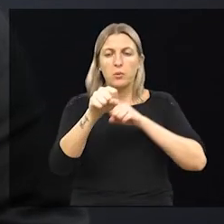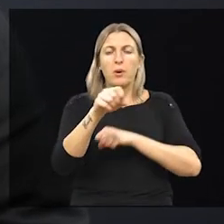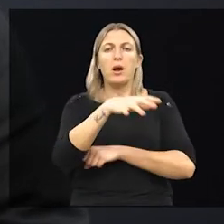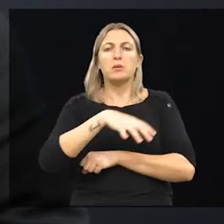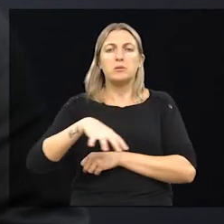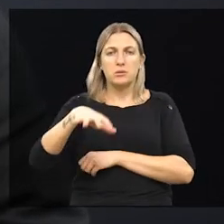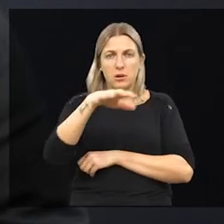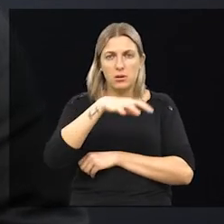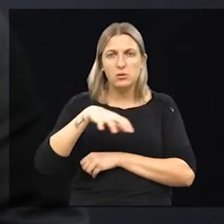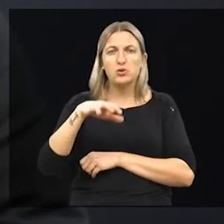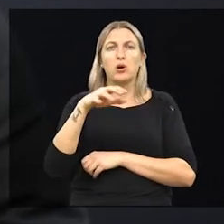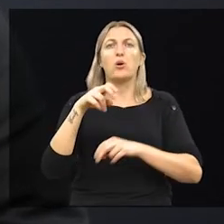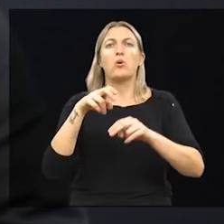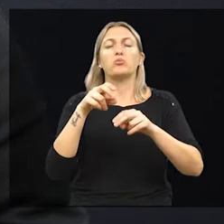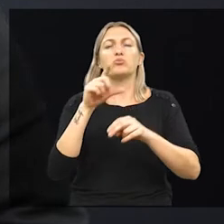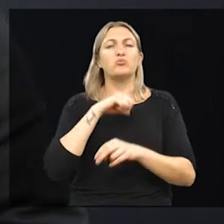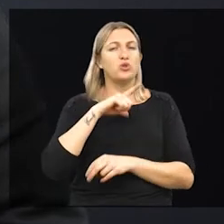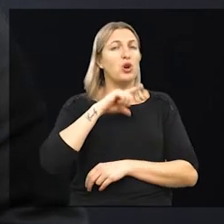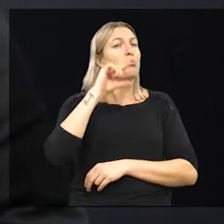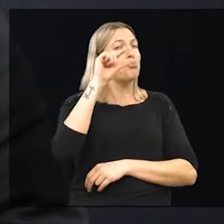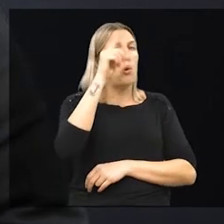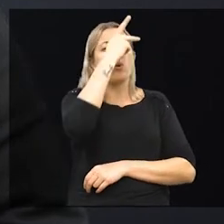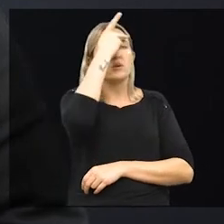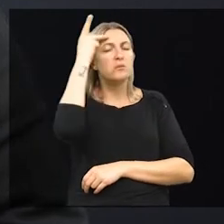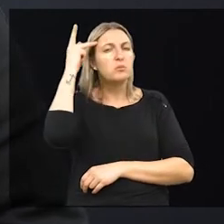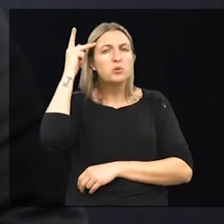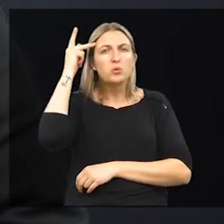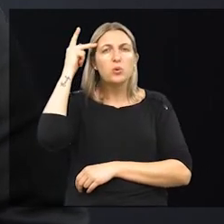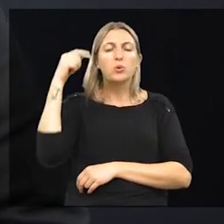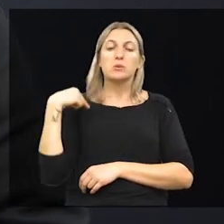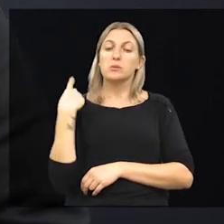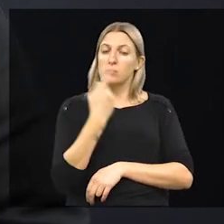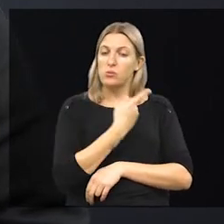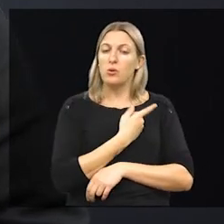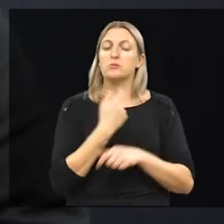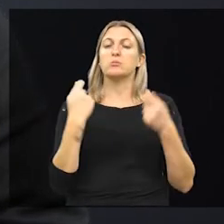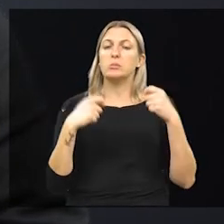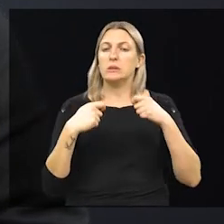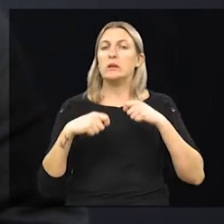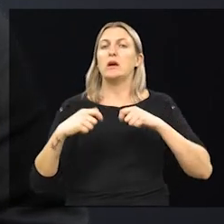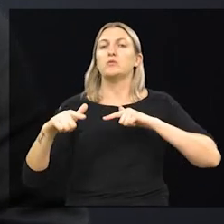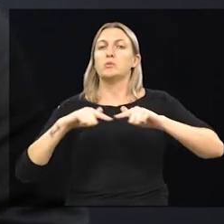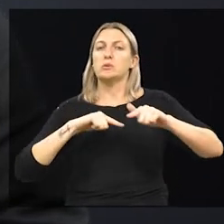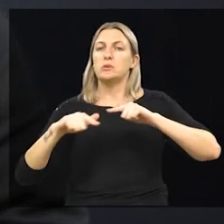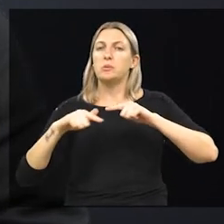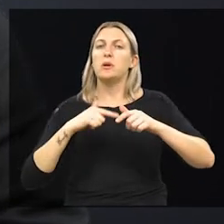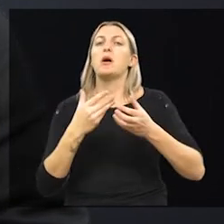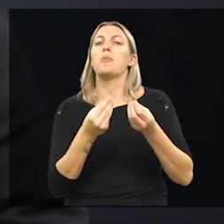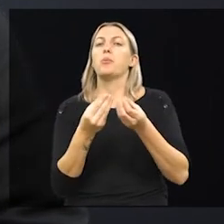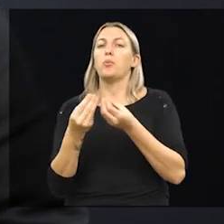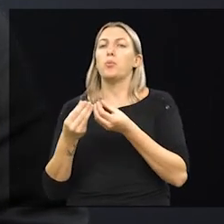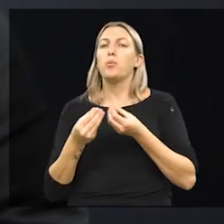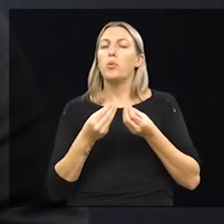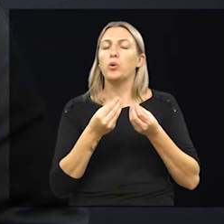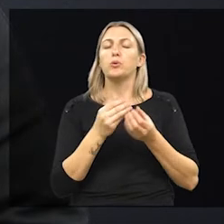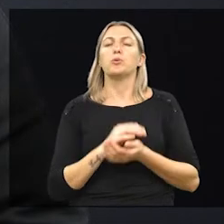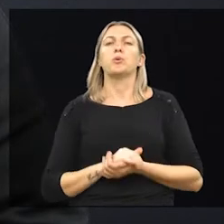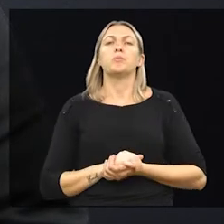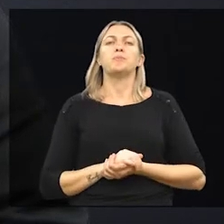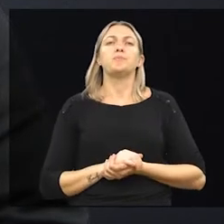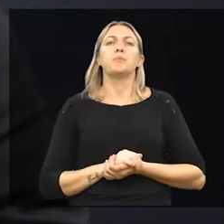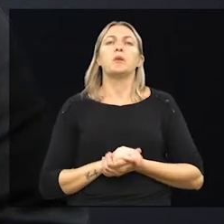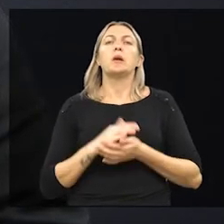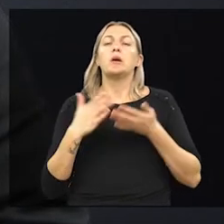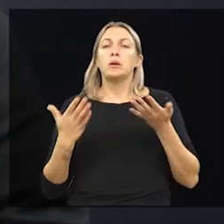te abordar foram inúmeras disciplinas é porque no começo também é não existia muito muita mão de obra formada na região